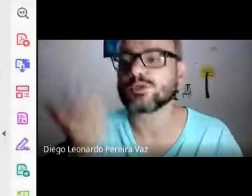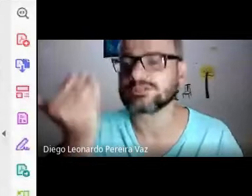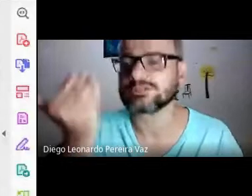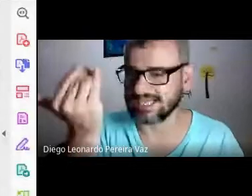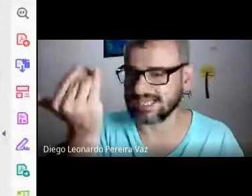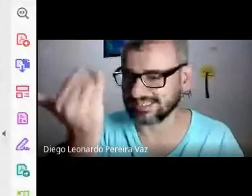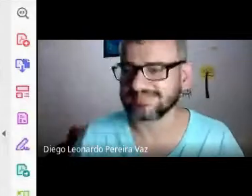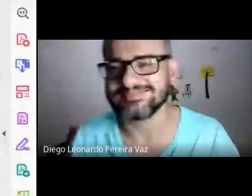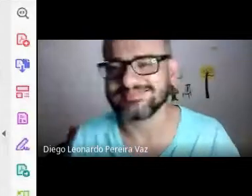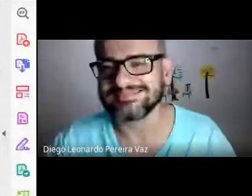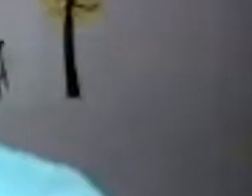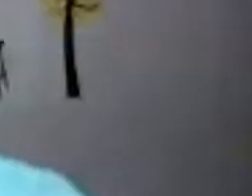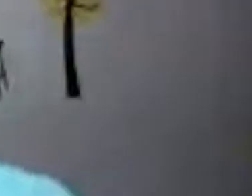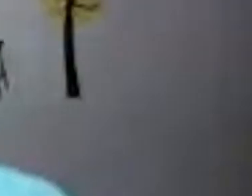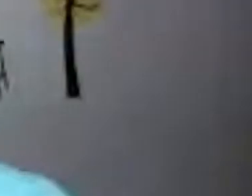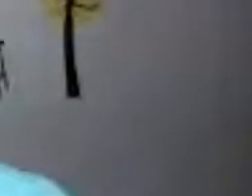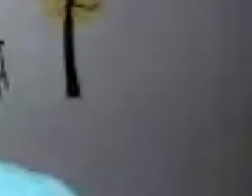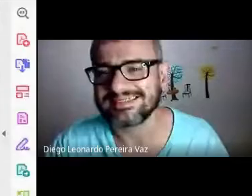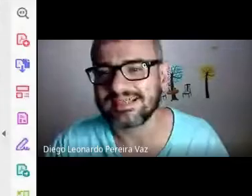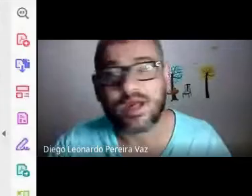O chapa...